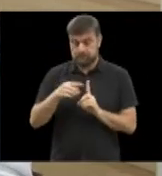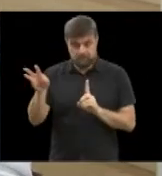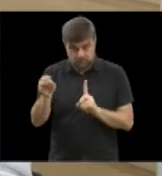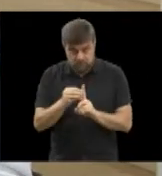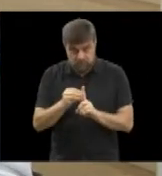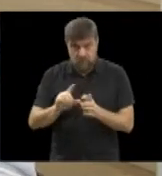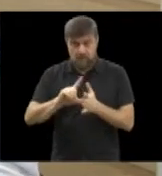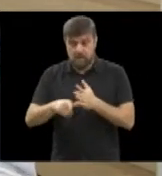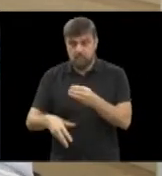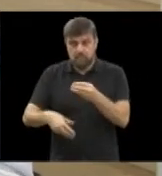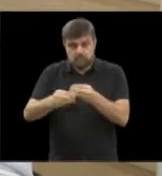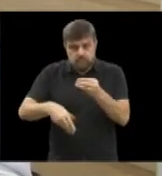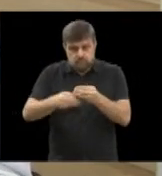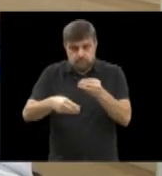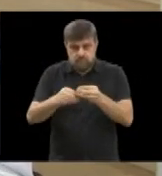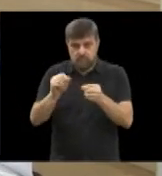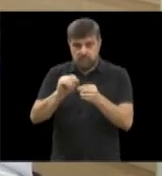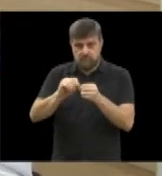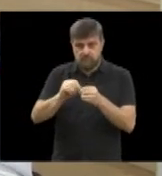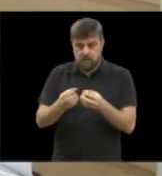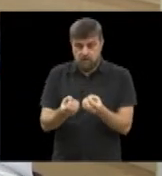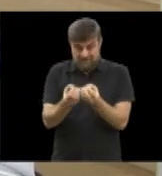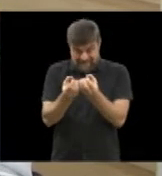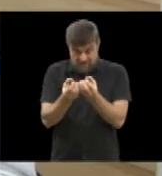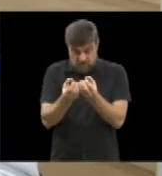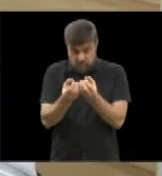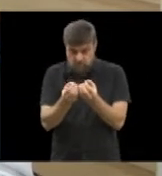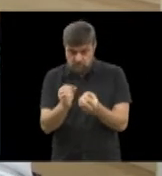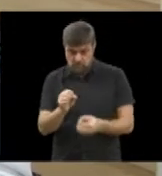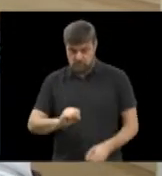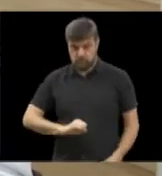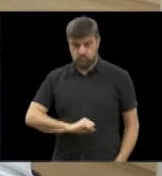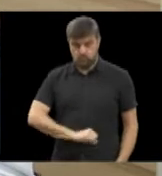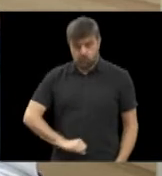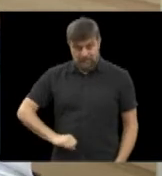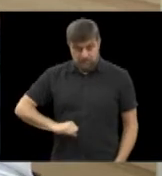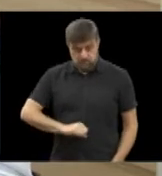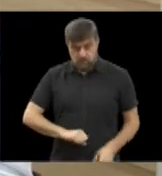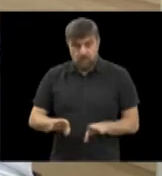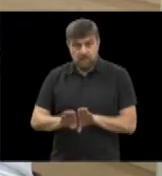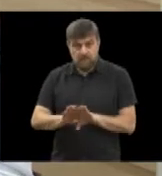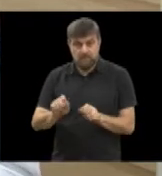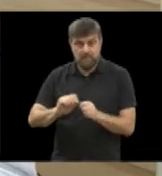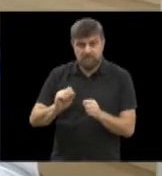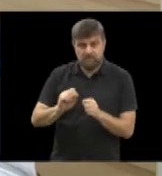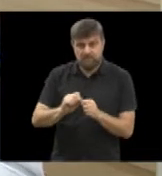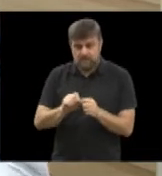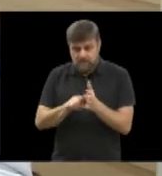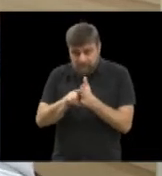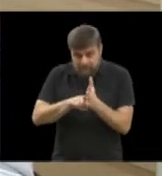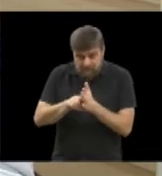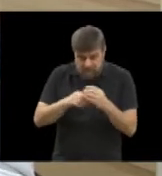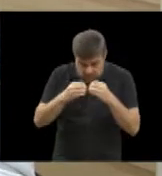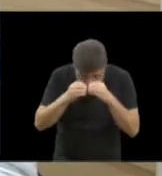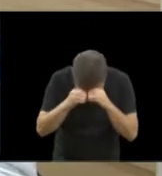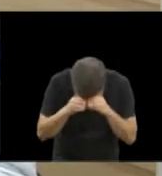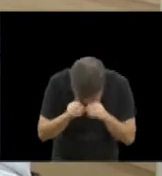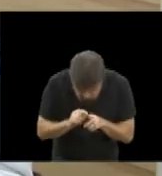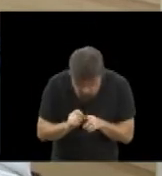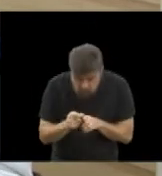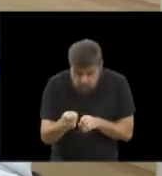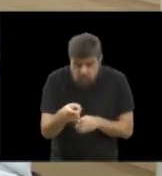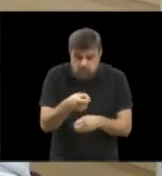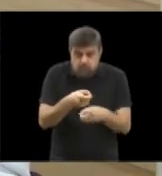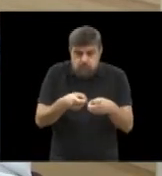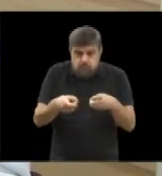exames complementares faz um ultrassom dos testículos e o espermograma. O espermograma é aquele que vai determinar a qualidade do esperma, se ele